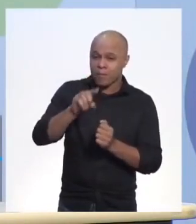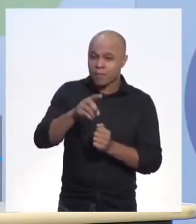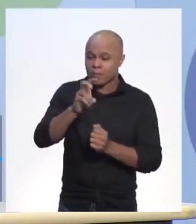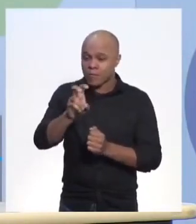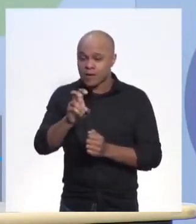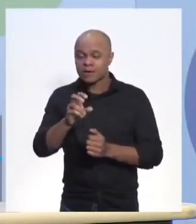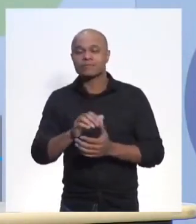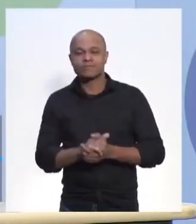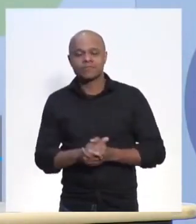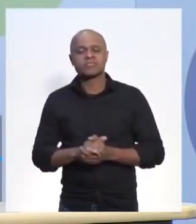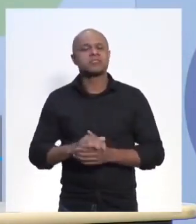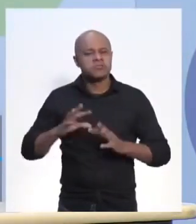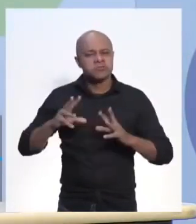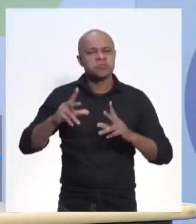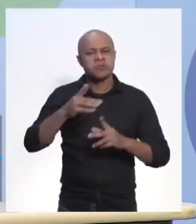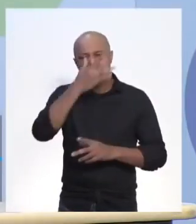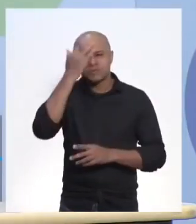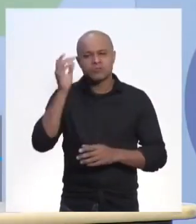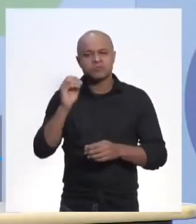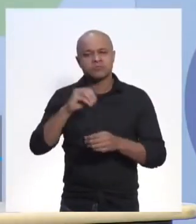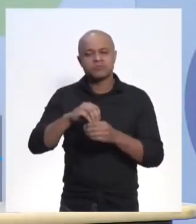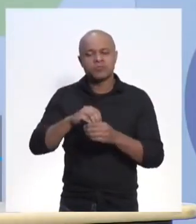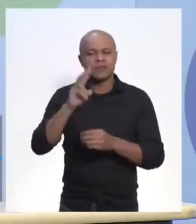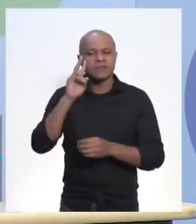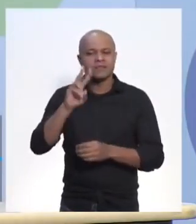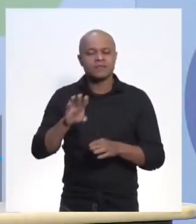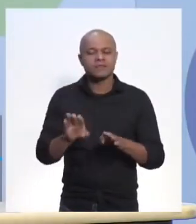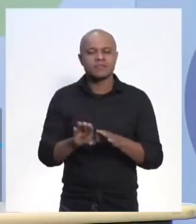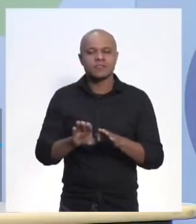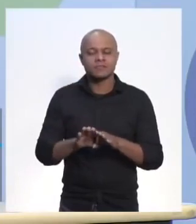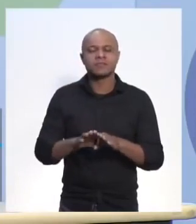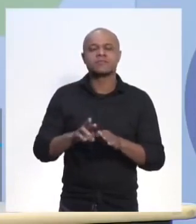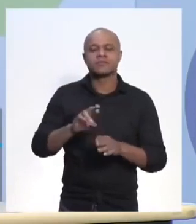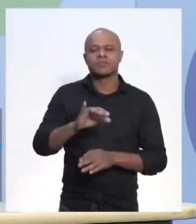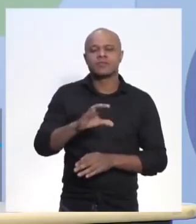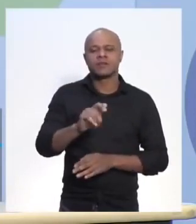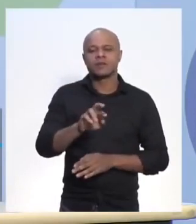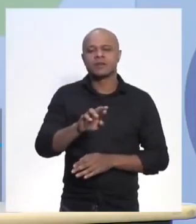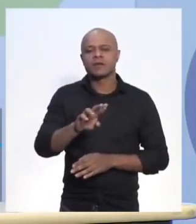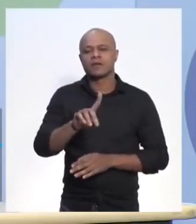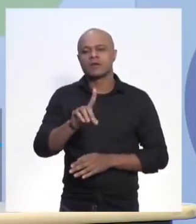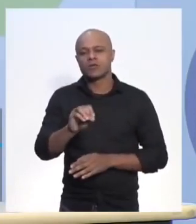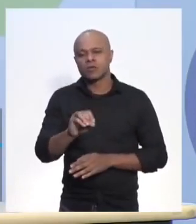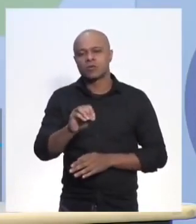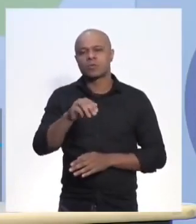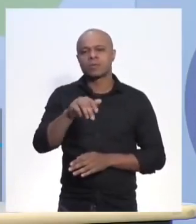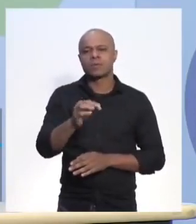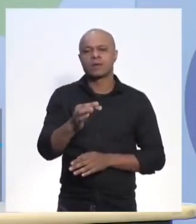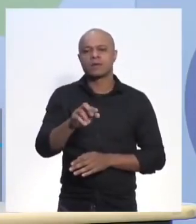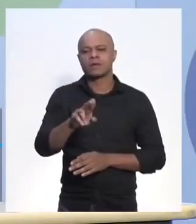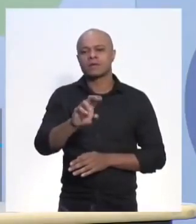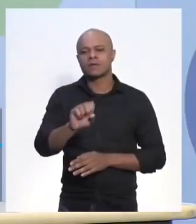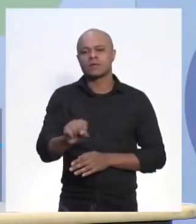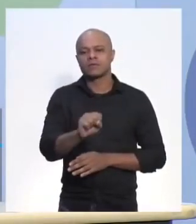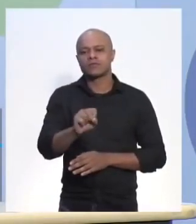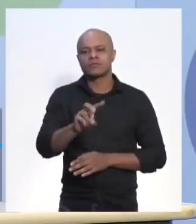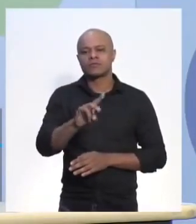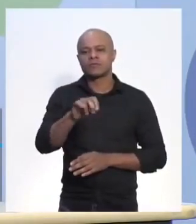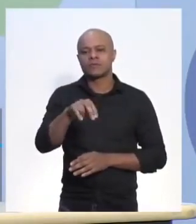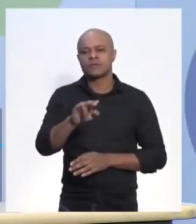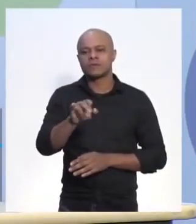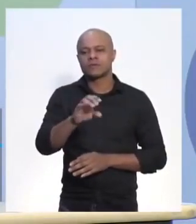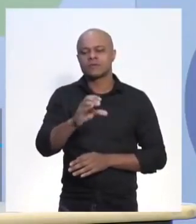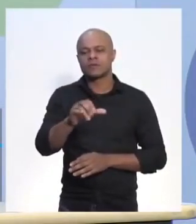mundo que colocou, nós temos lá a Suelen, o Ricardo, o Matheus, o Luiz, a Mariana, a Melanie e o Vinícius.